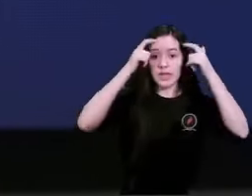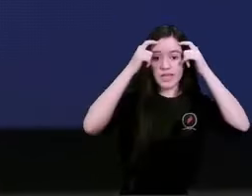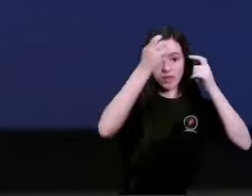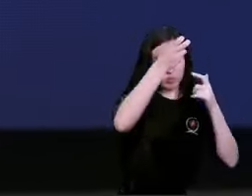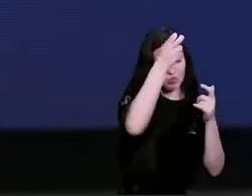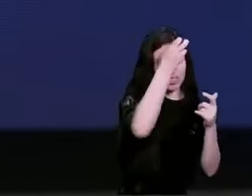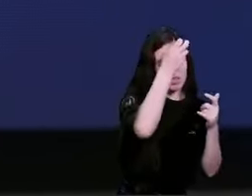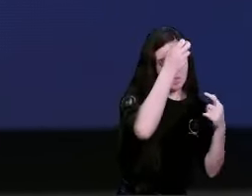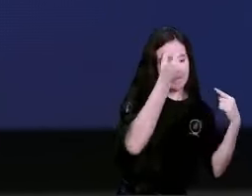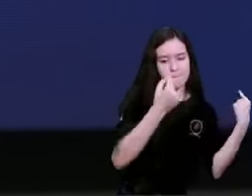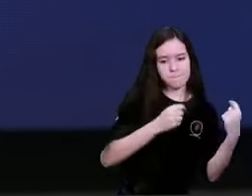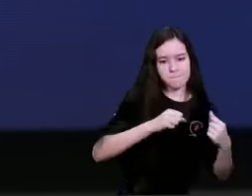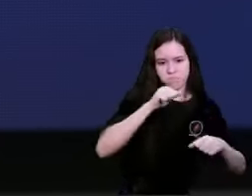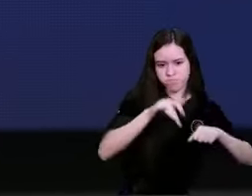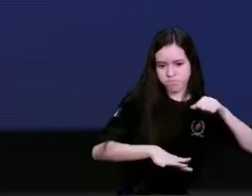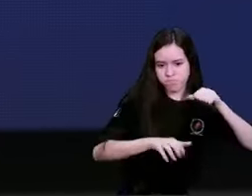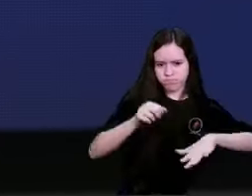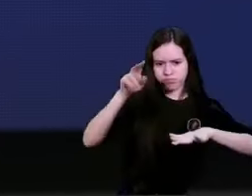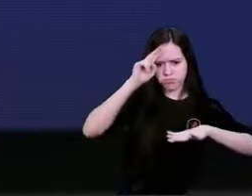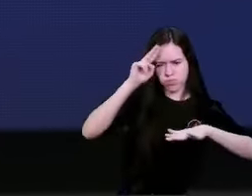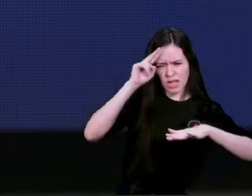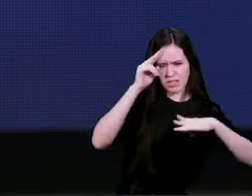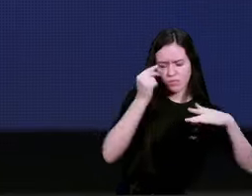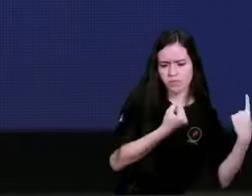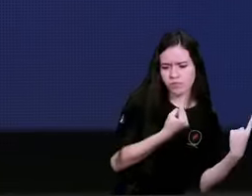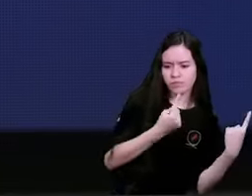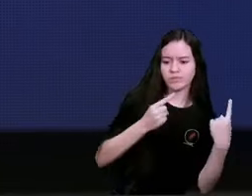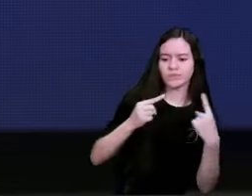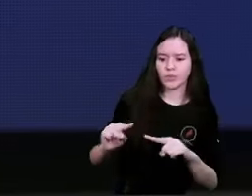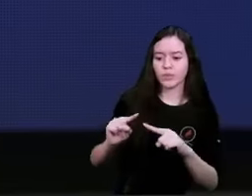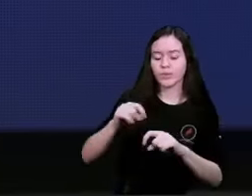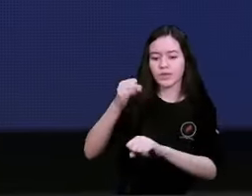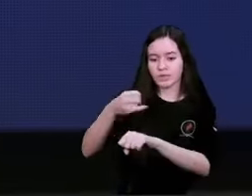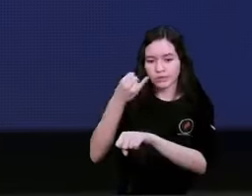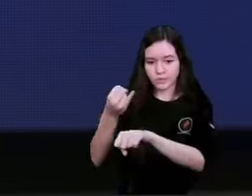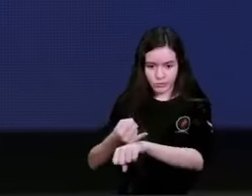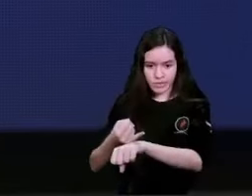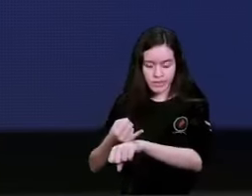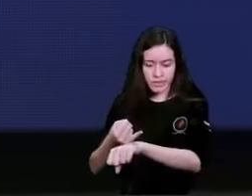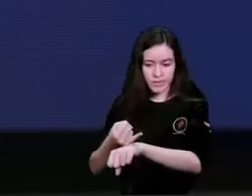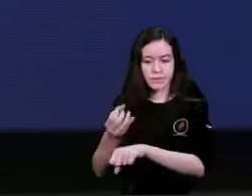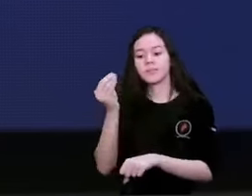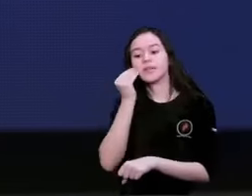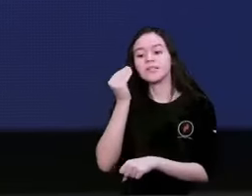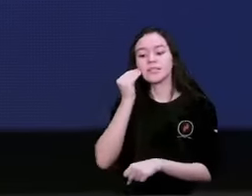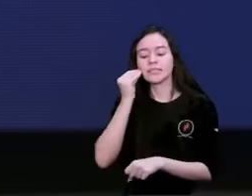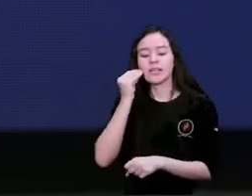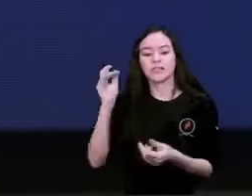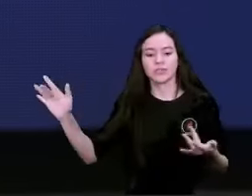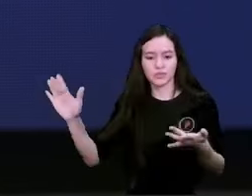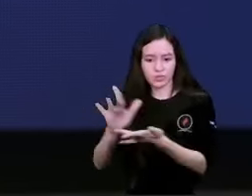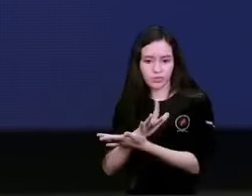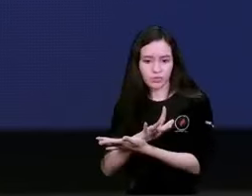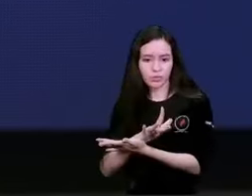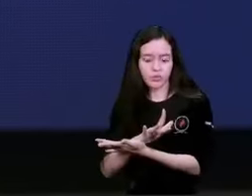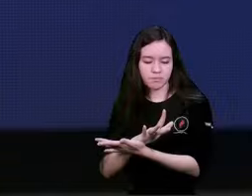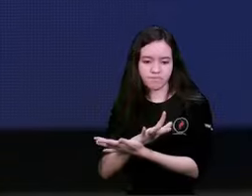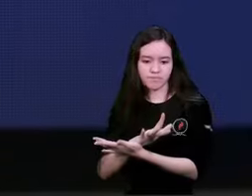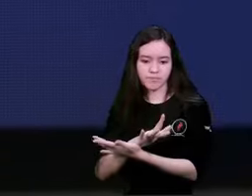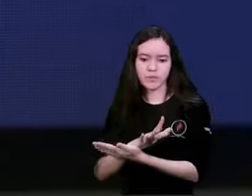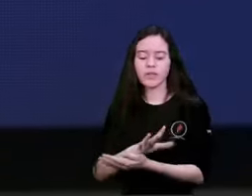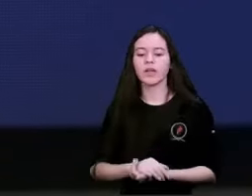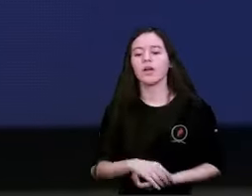vai marchar com as suas tropas em direção a Jerusalém, para tentar derrubar e destruir aquele lugar. O